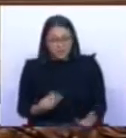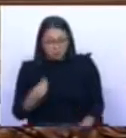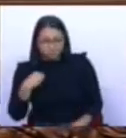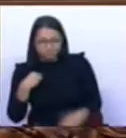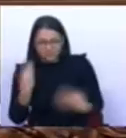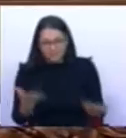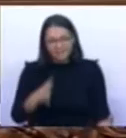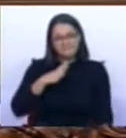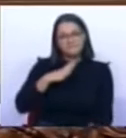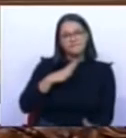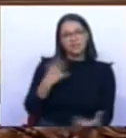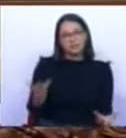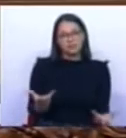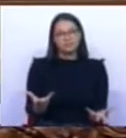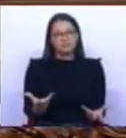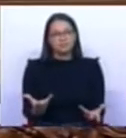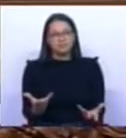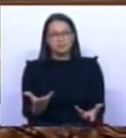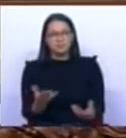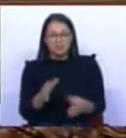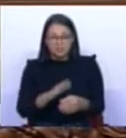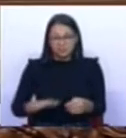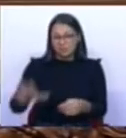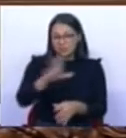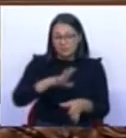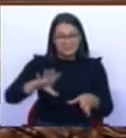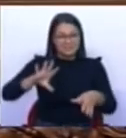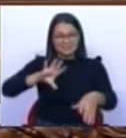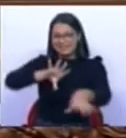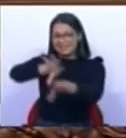dúvida e a desesperança, promovida pelos cenários mais